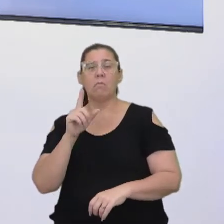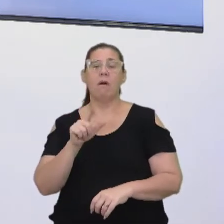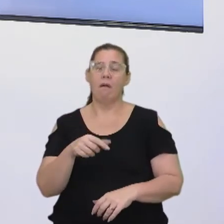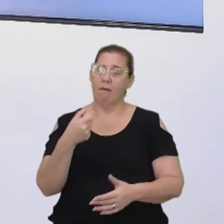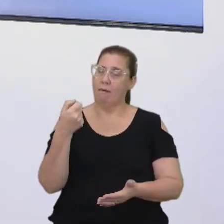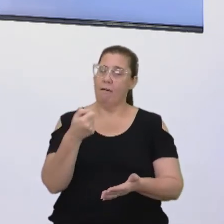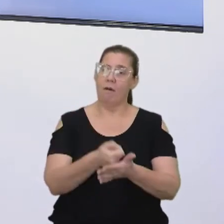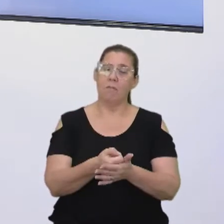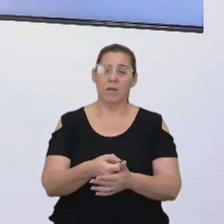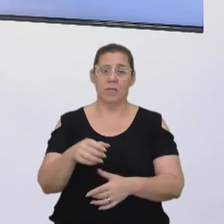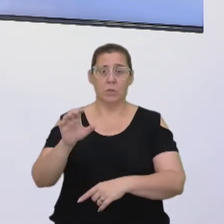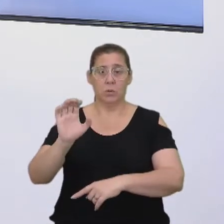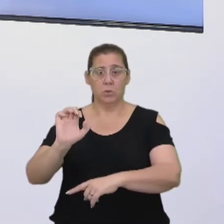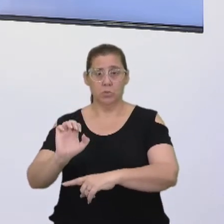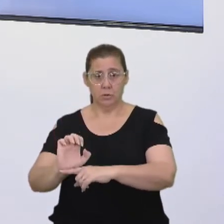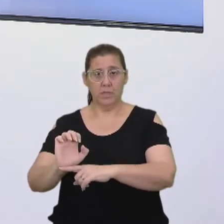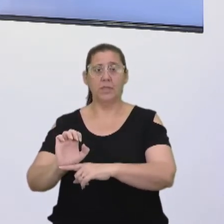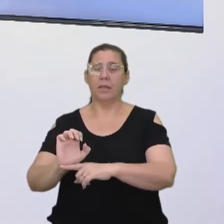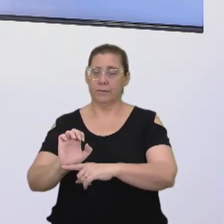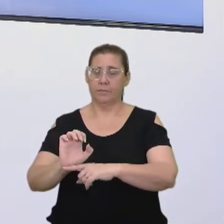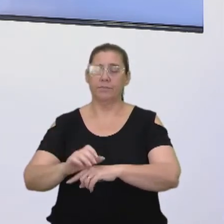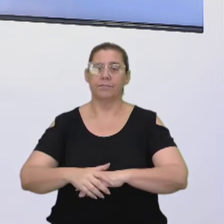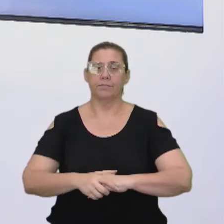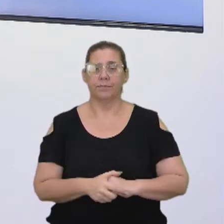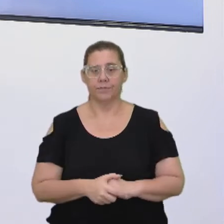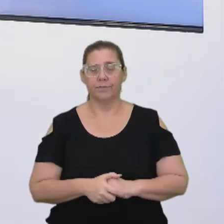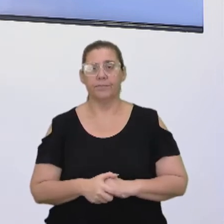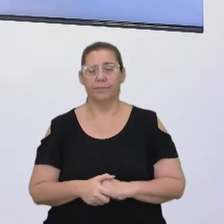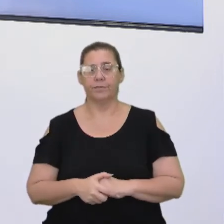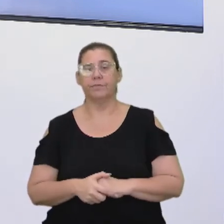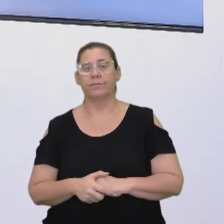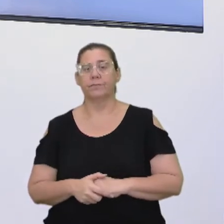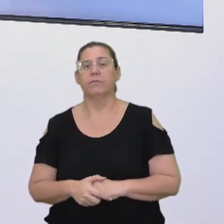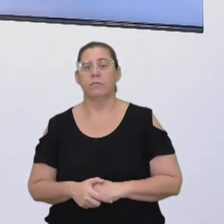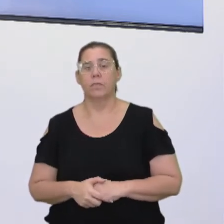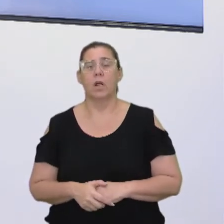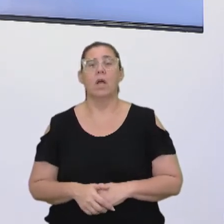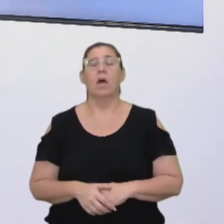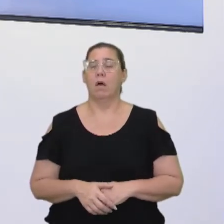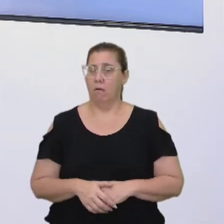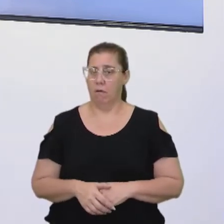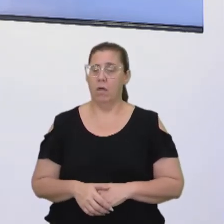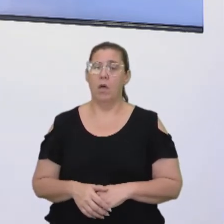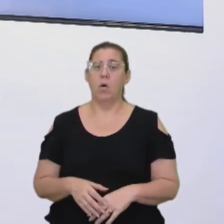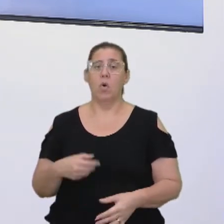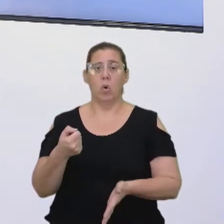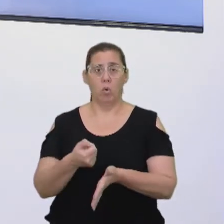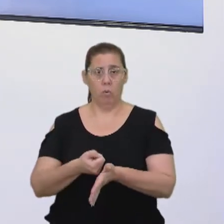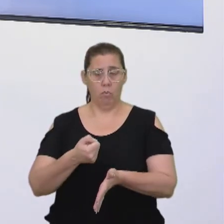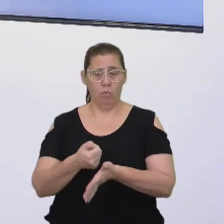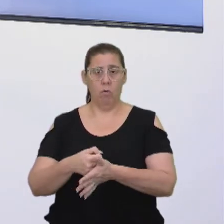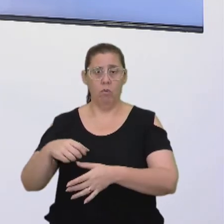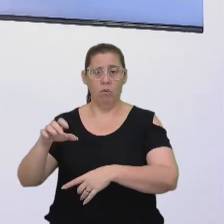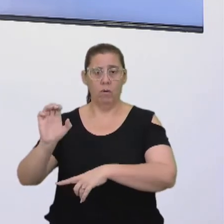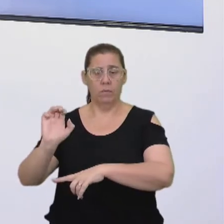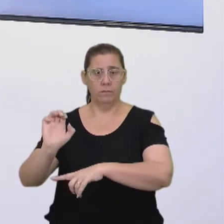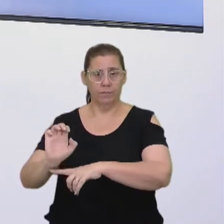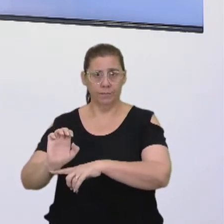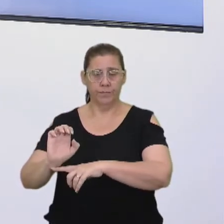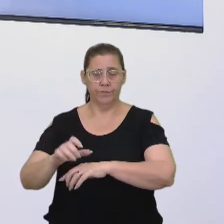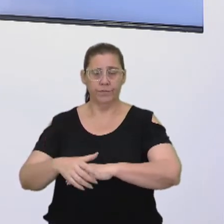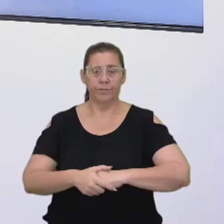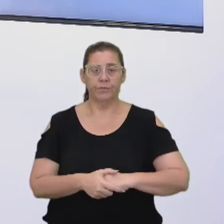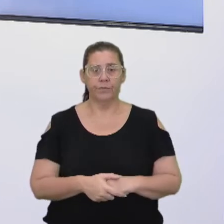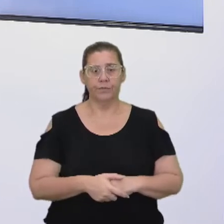dever do Estado, segundo a Constituição, tá? Então, é dever do Estado, tá?